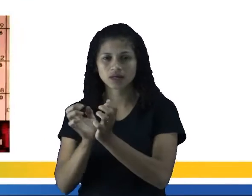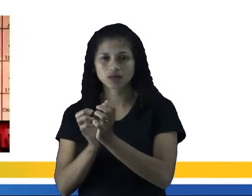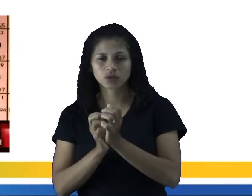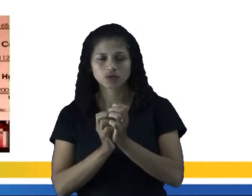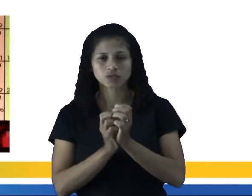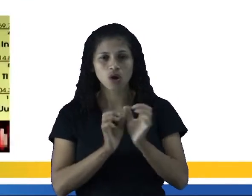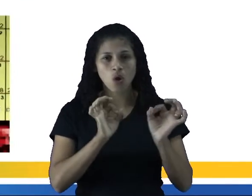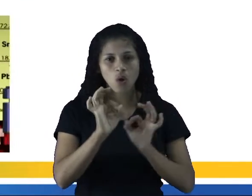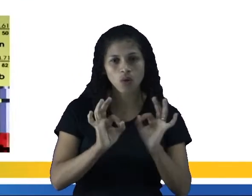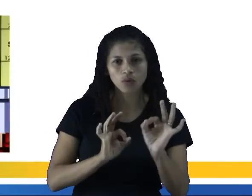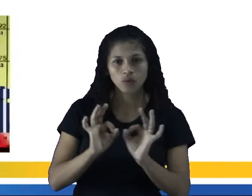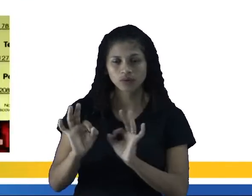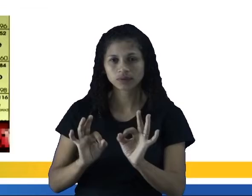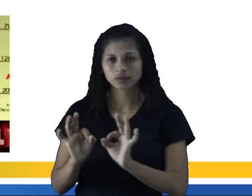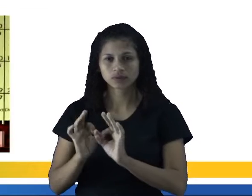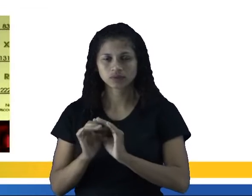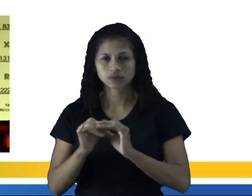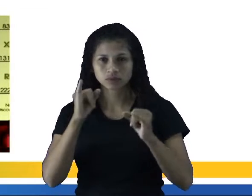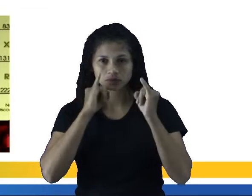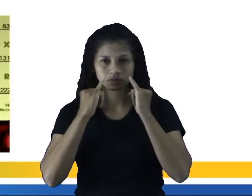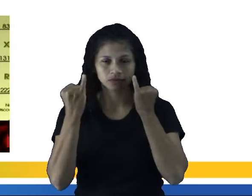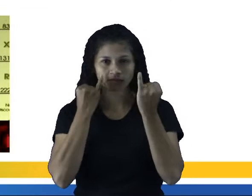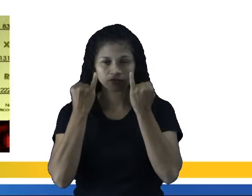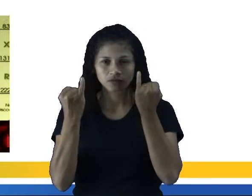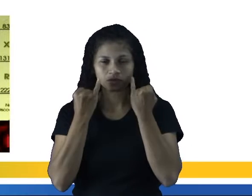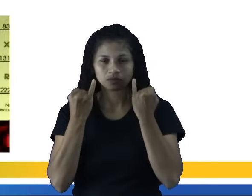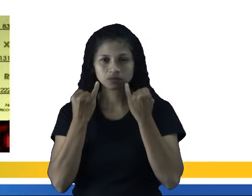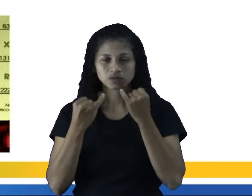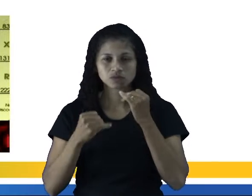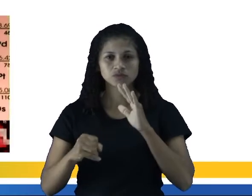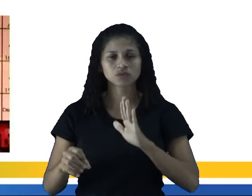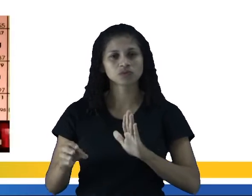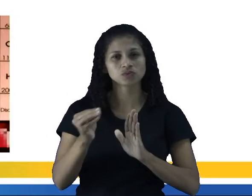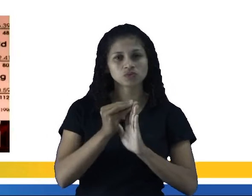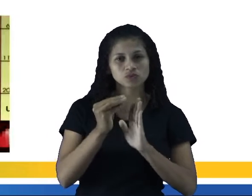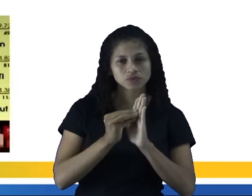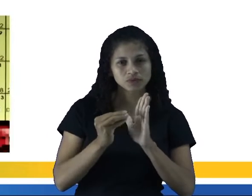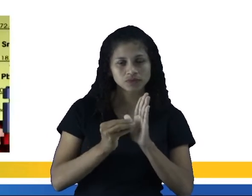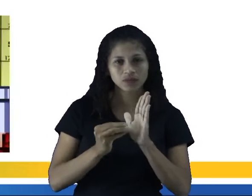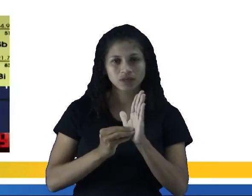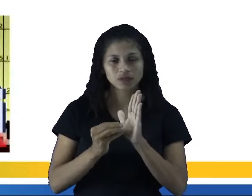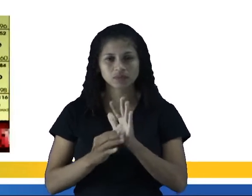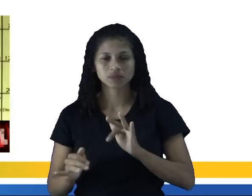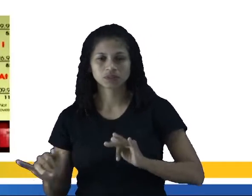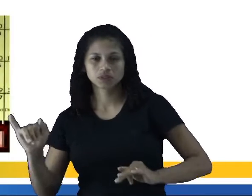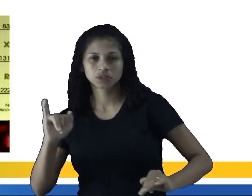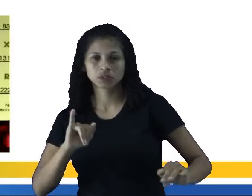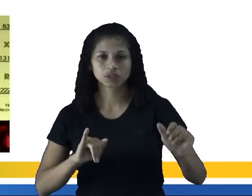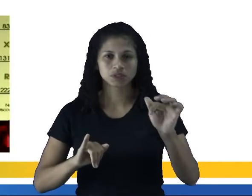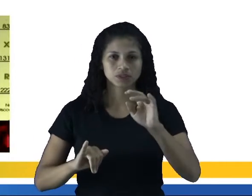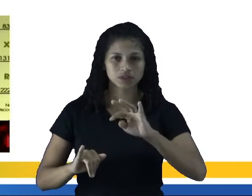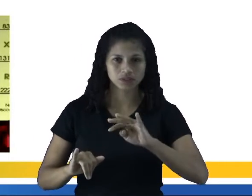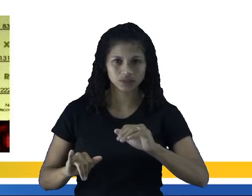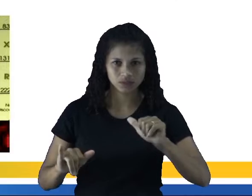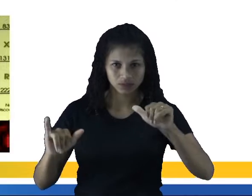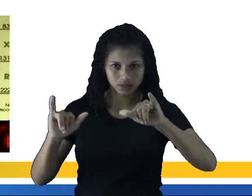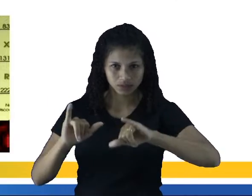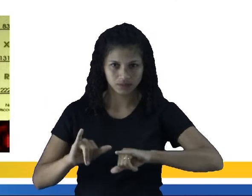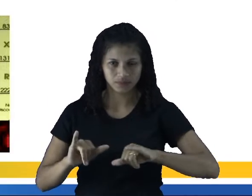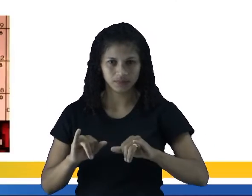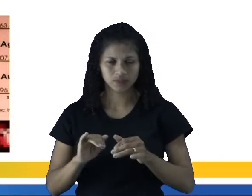classificar e organizar as informações dos elementos que têm propriedades químicas e físicas semelhantes, em